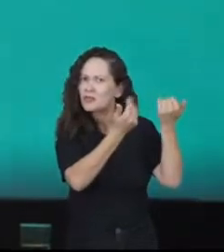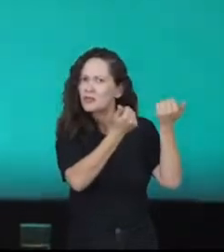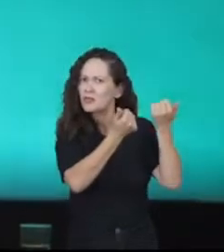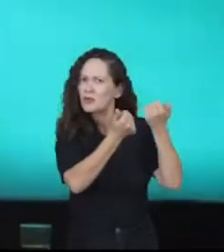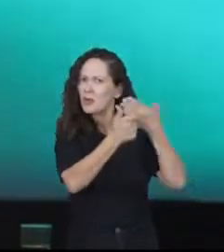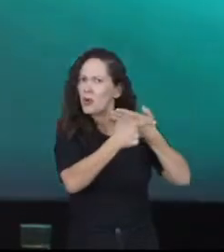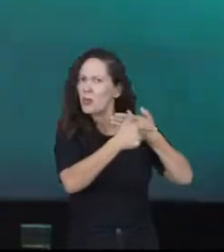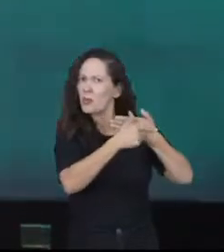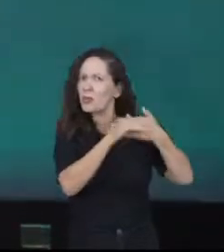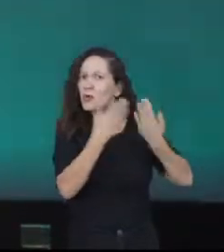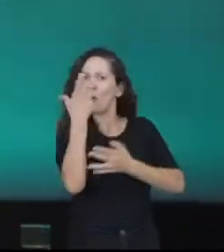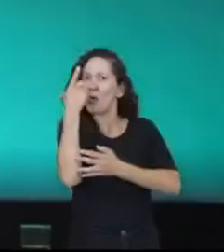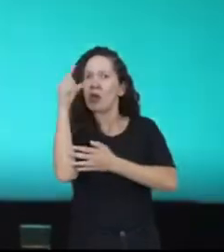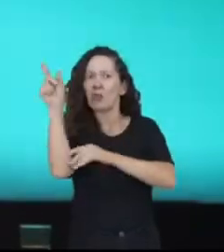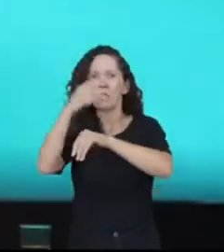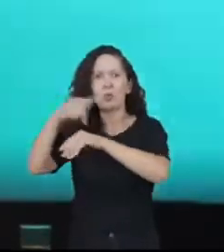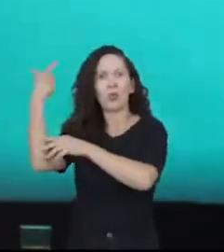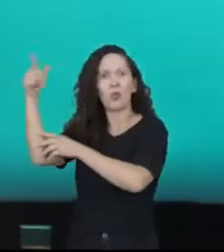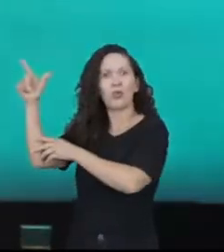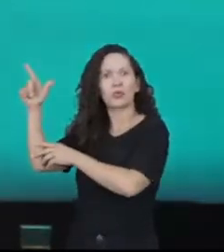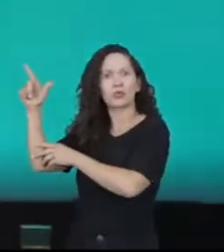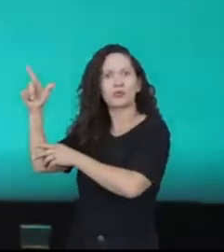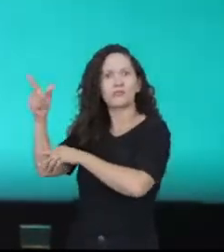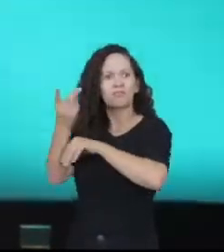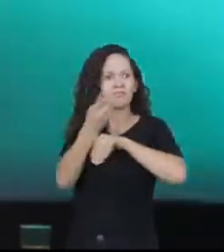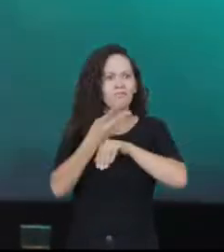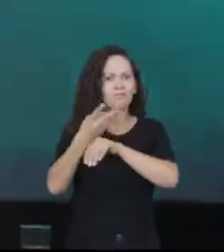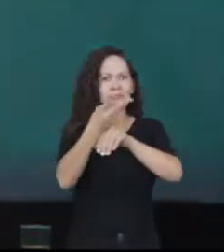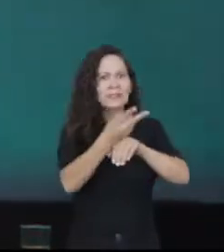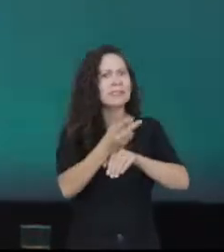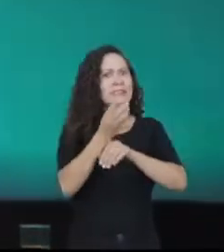exterior em busca de oportunidades.